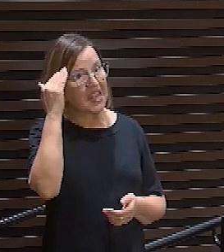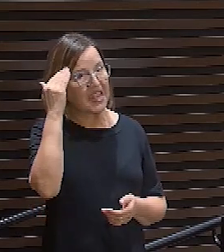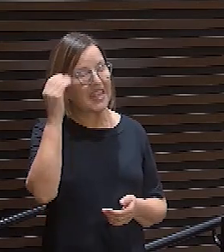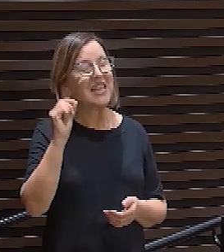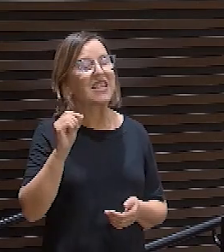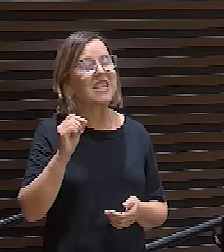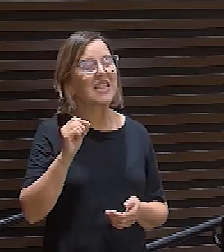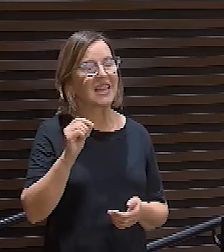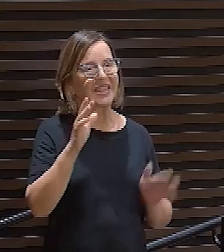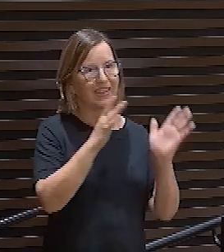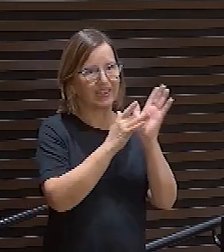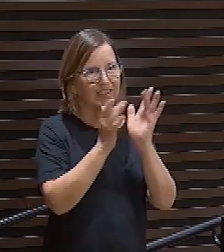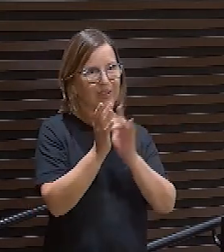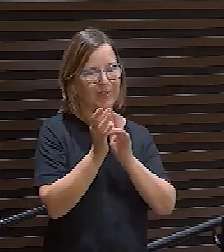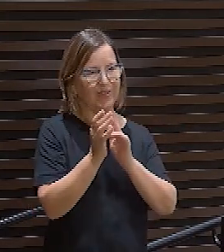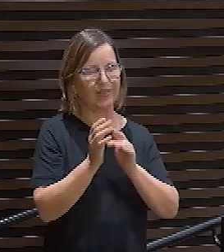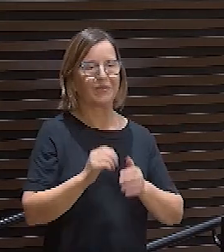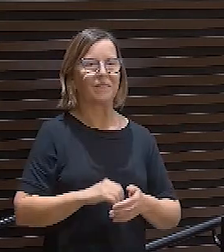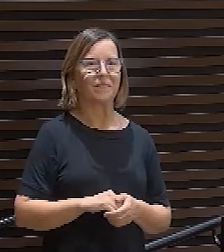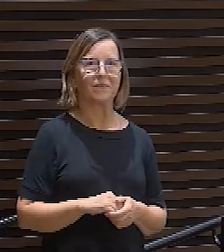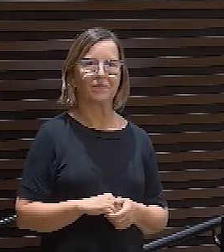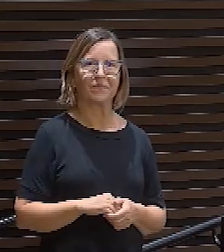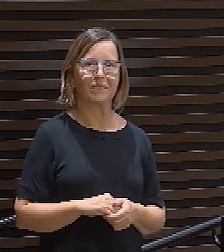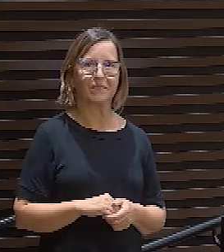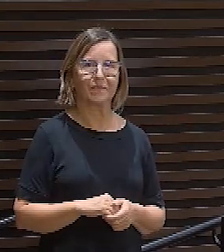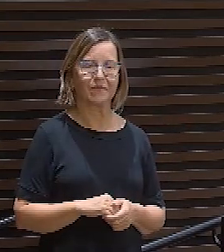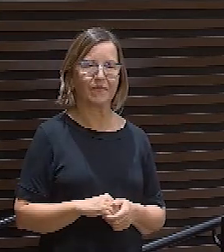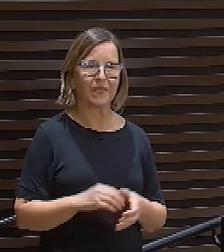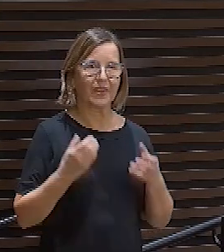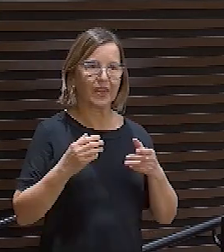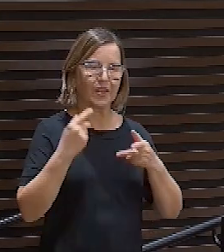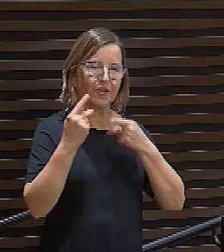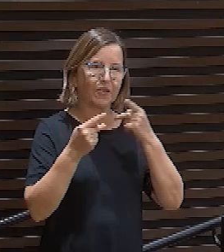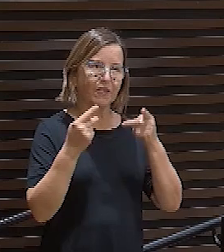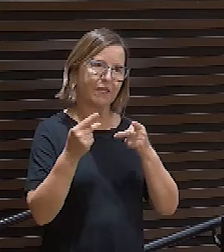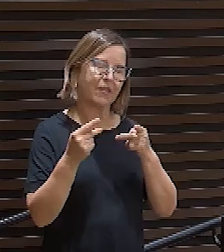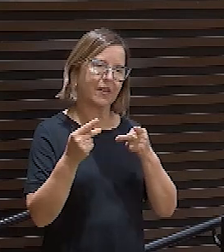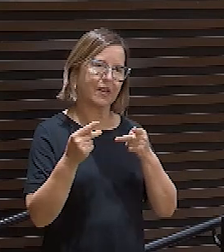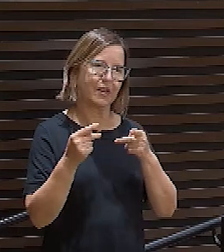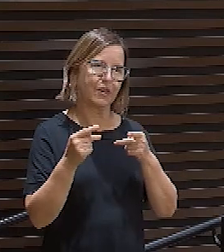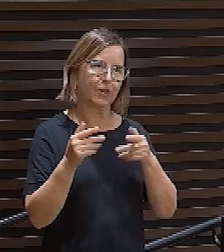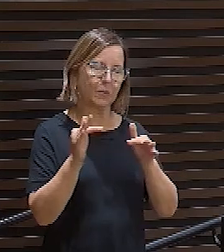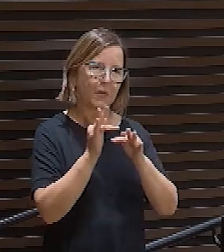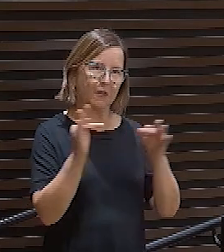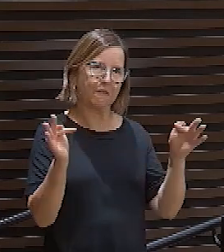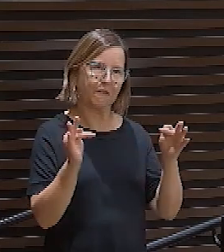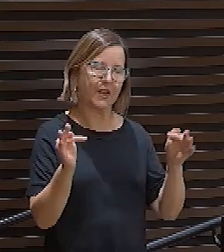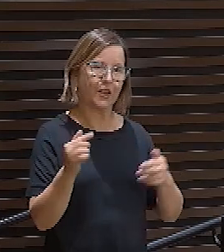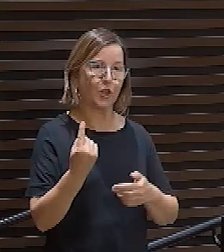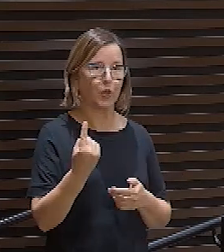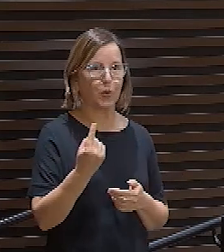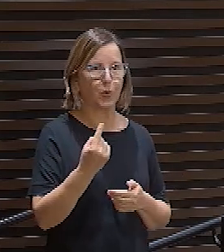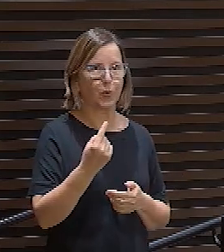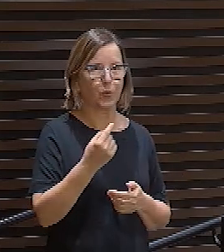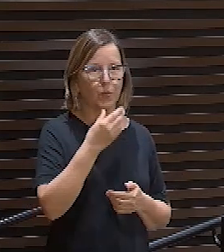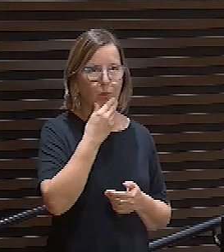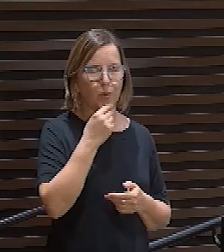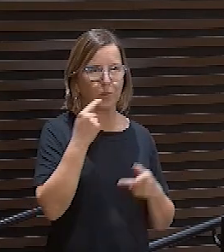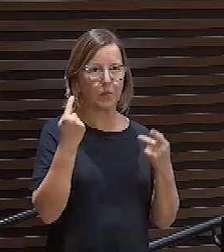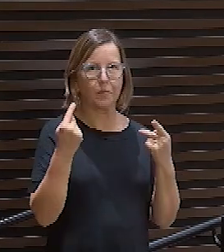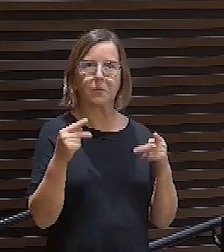encerrar com uma citação de parte de um sermão de um pregador, um irmão chama